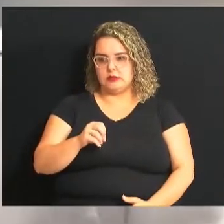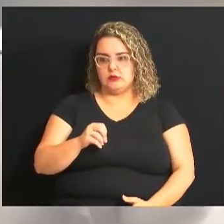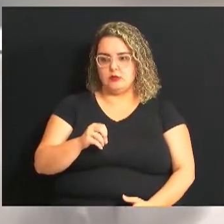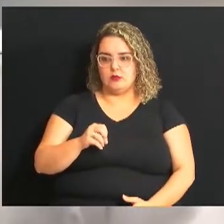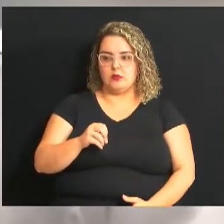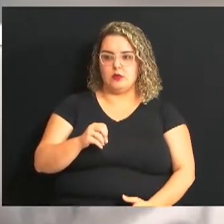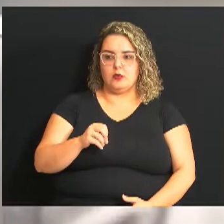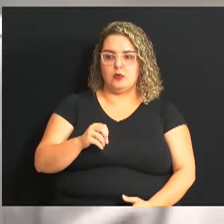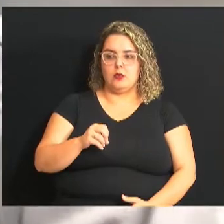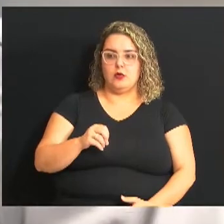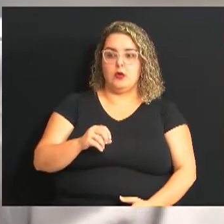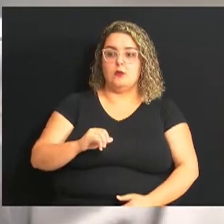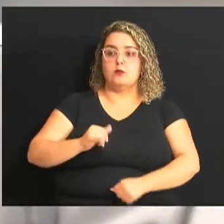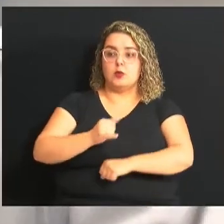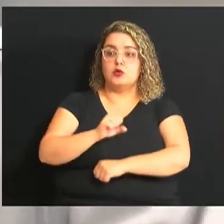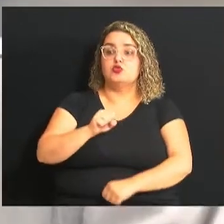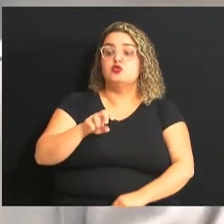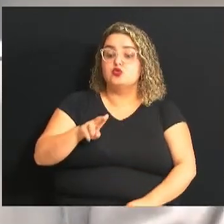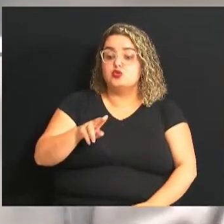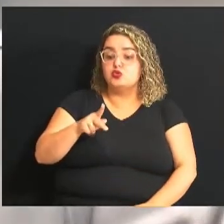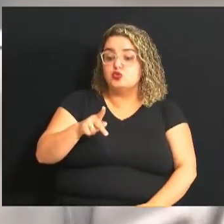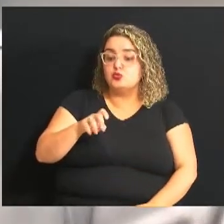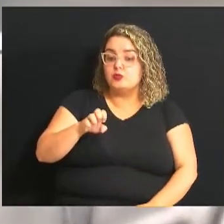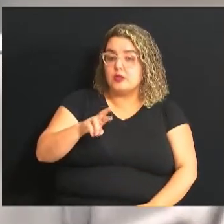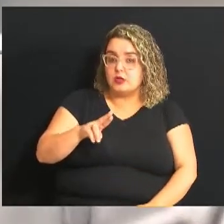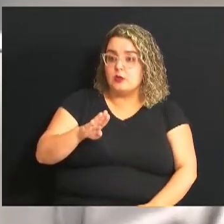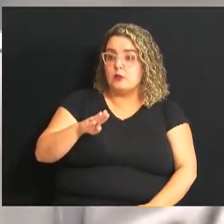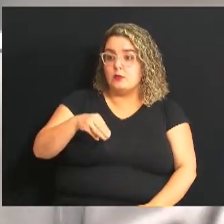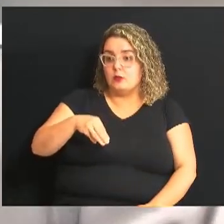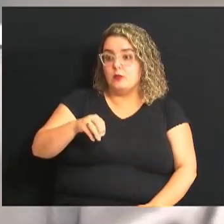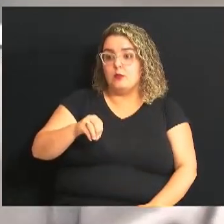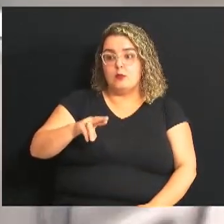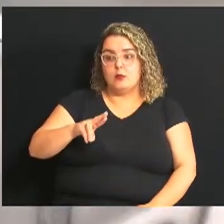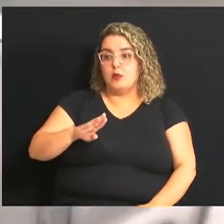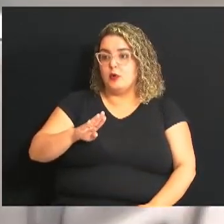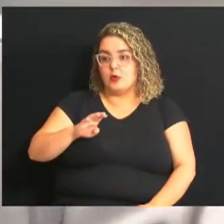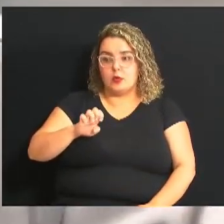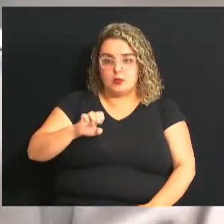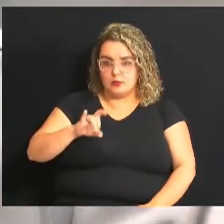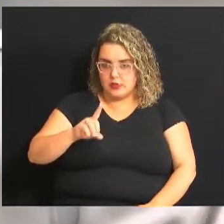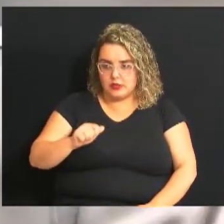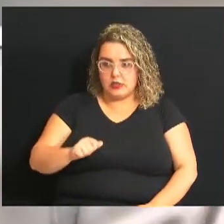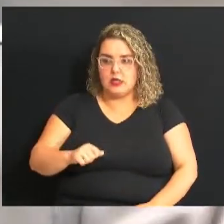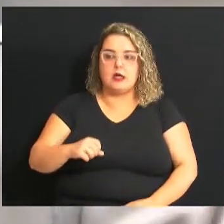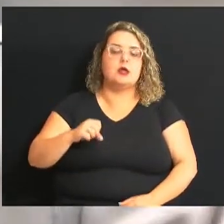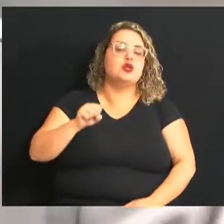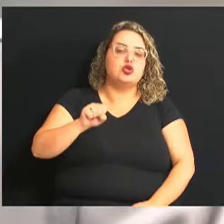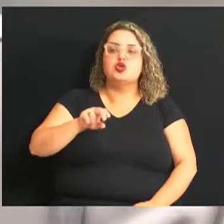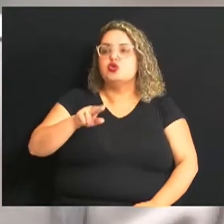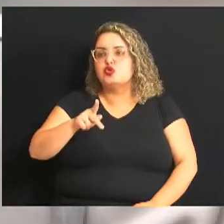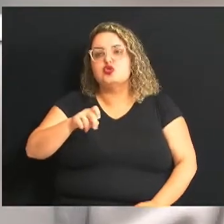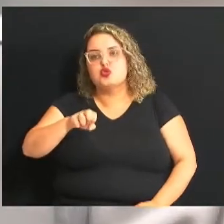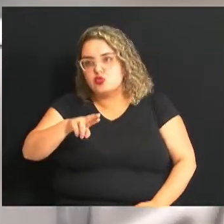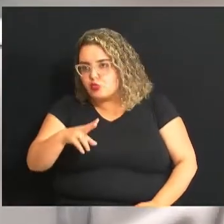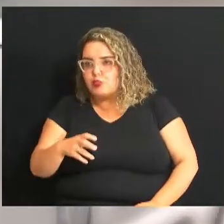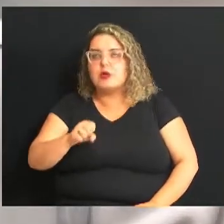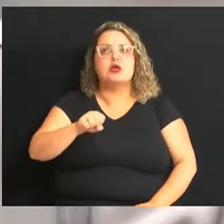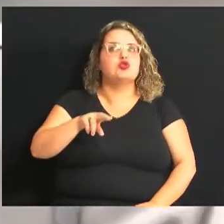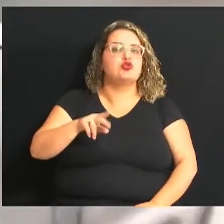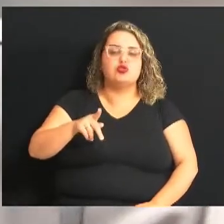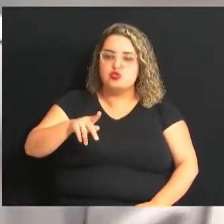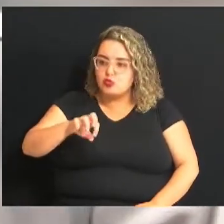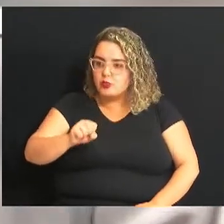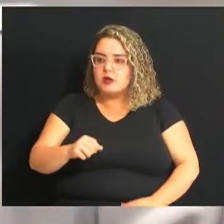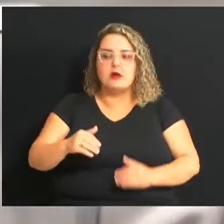obesidade supermórbida e depois obesidade supermórbida. Vai se agravando conforme o IMC de 60,